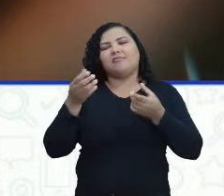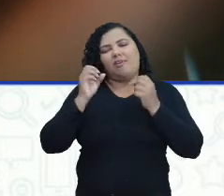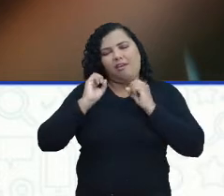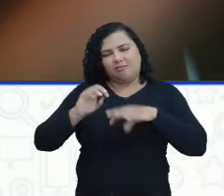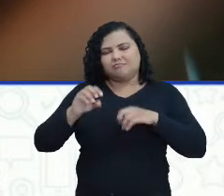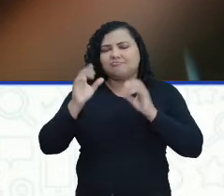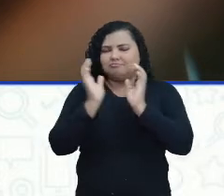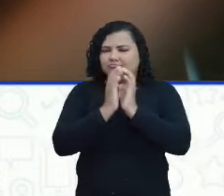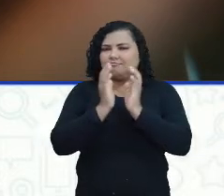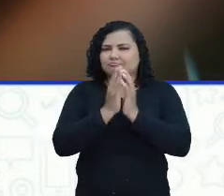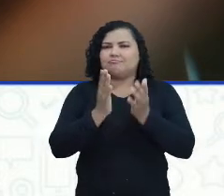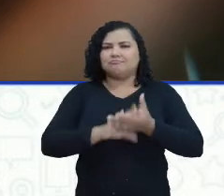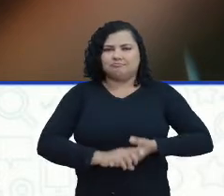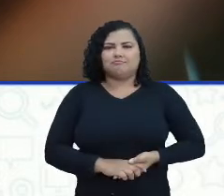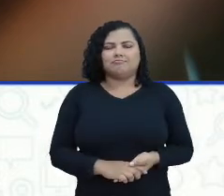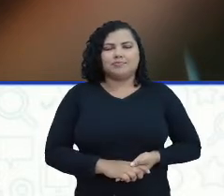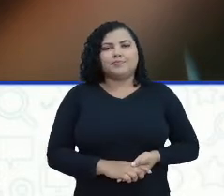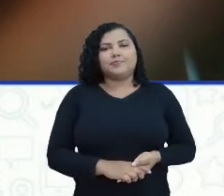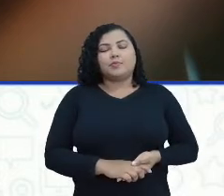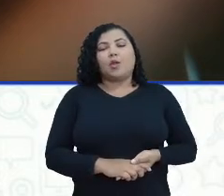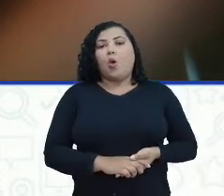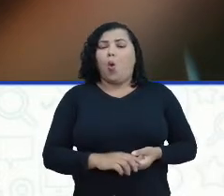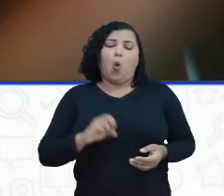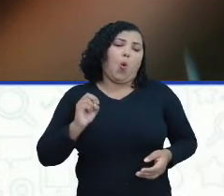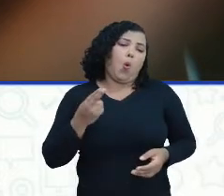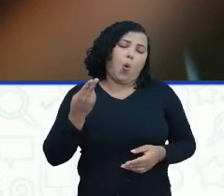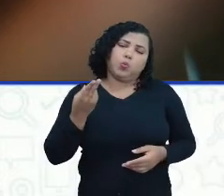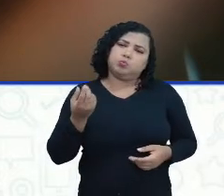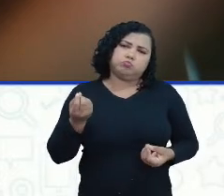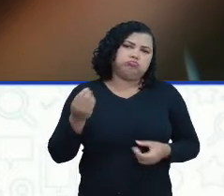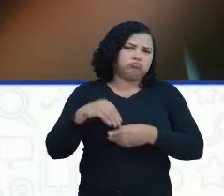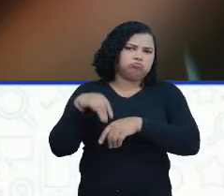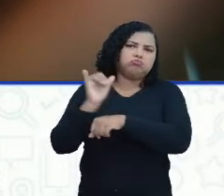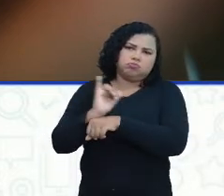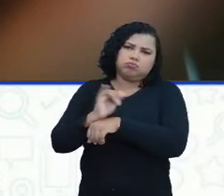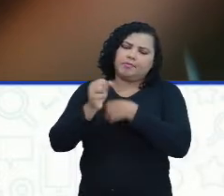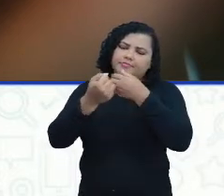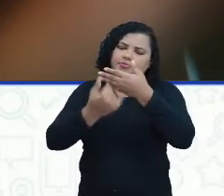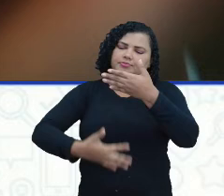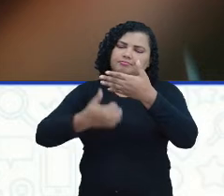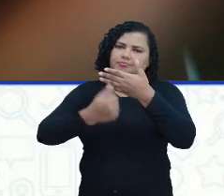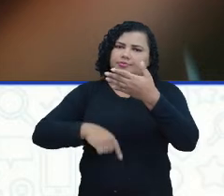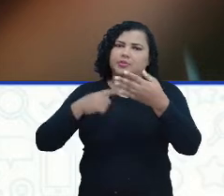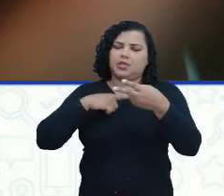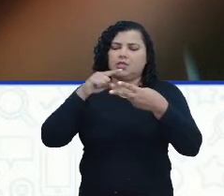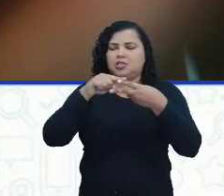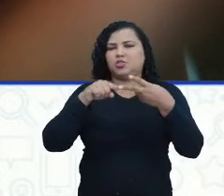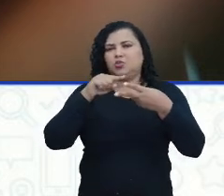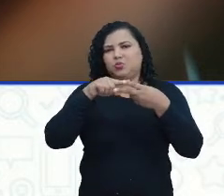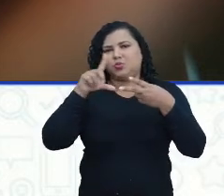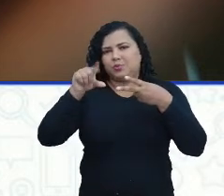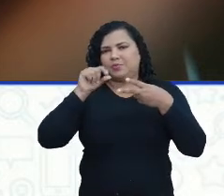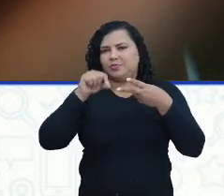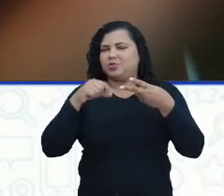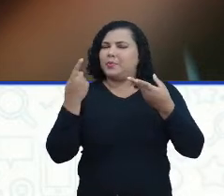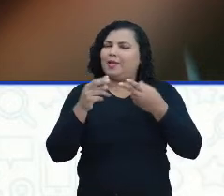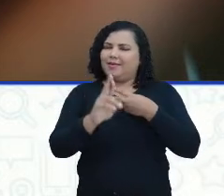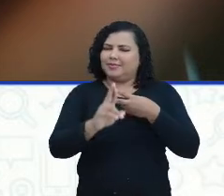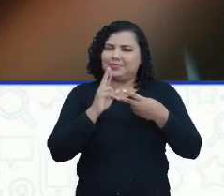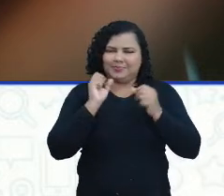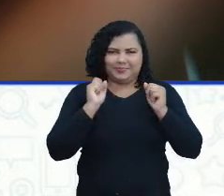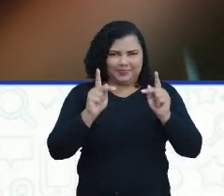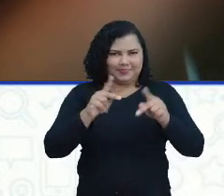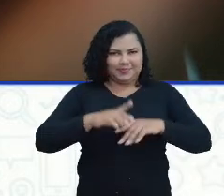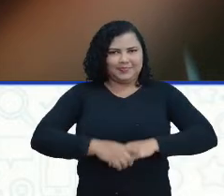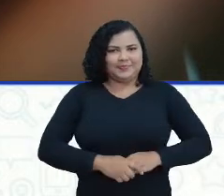está aberta para vocês, ou no nosso canal do YouTube, tá? Vocês têm essas duas opções aí para fazer essa